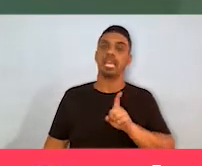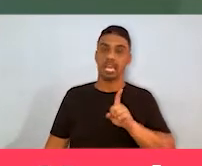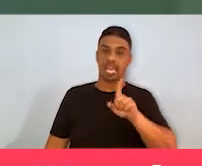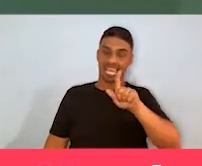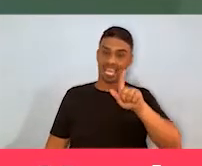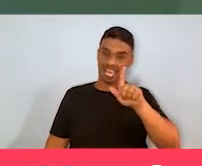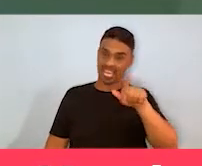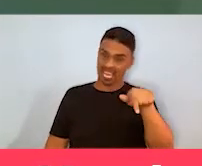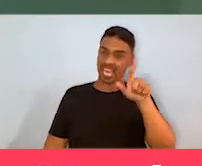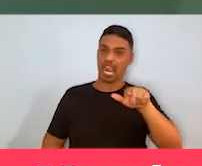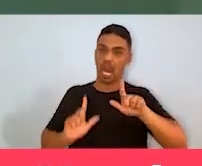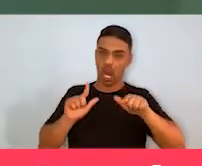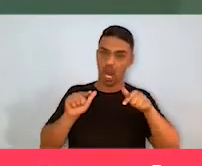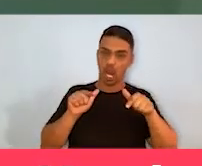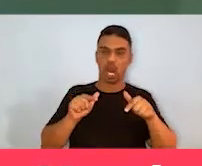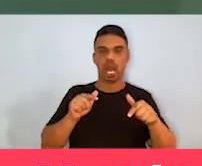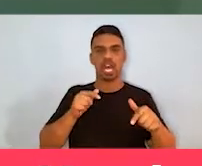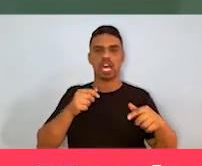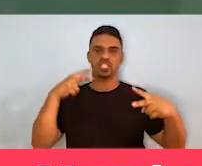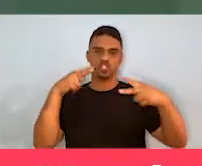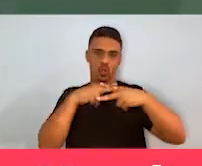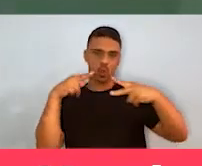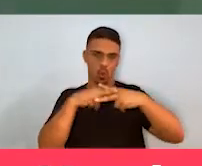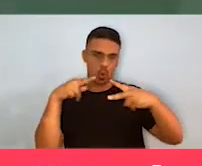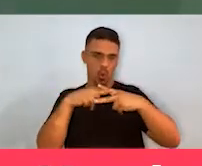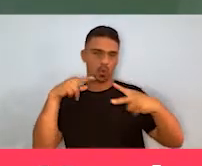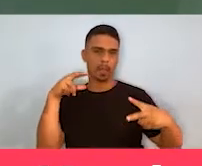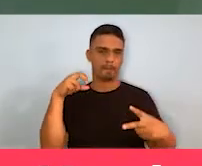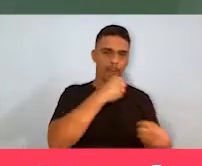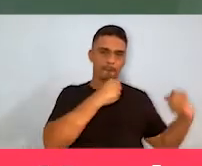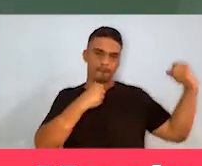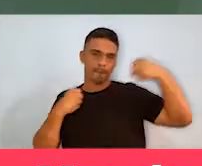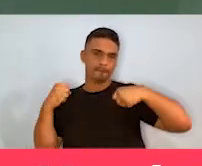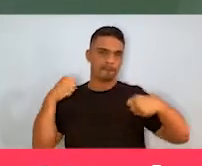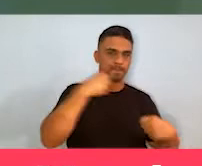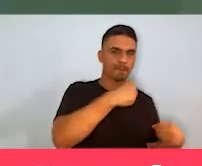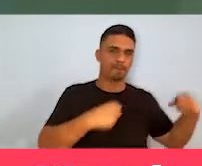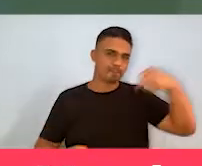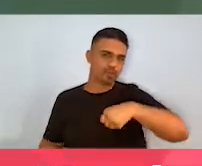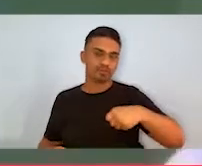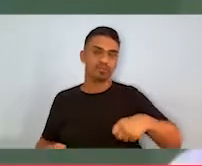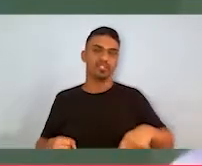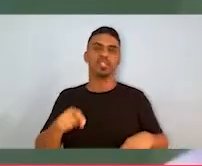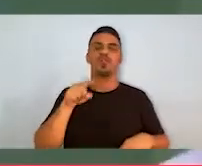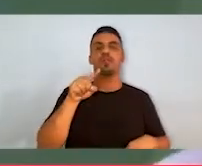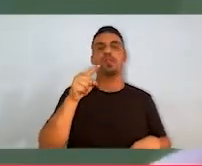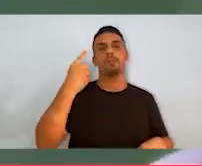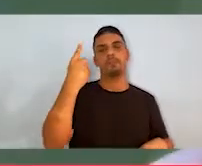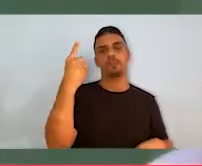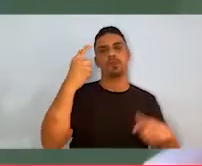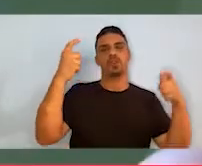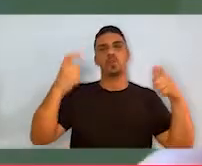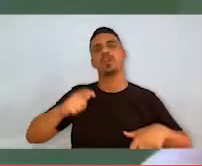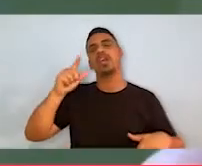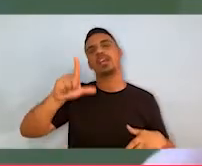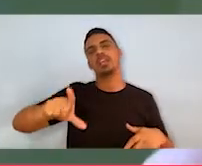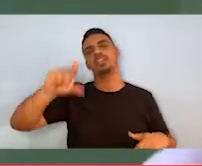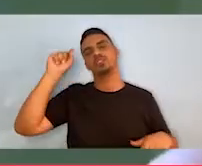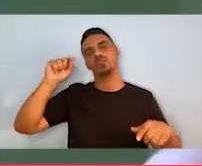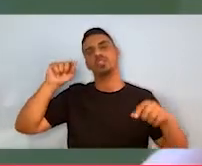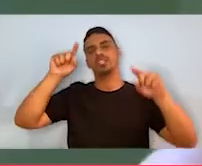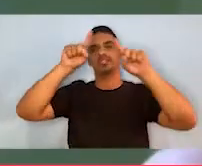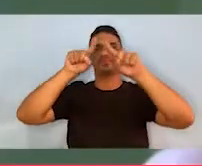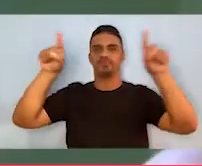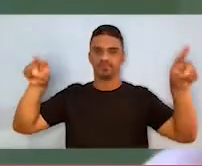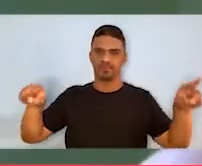Esse card game era de luta, ele seguia uma dinâmica de jogos de luta, então o jogador, em primeiro lugar, ele escolhia tipo uma cartela